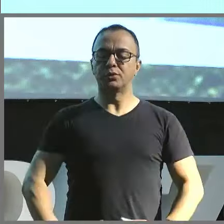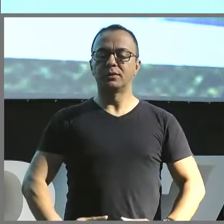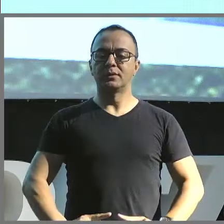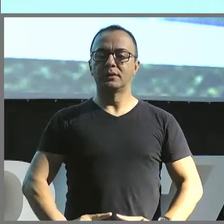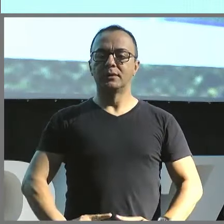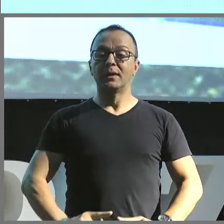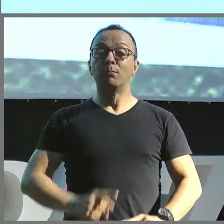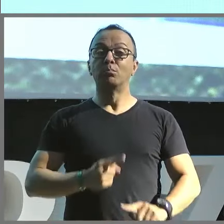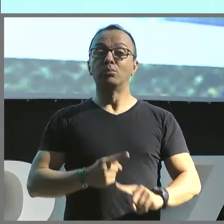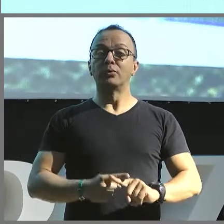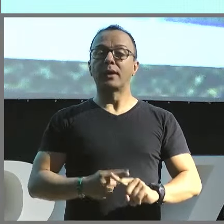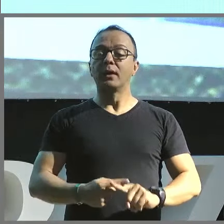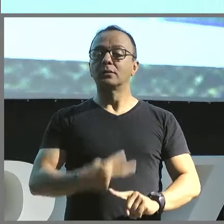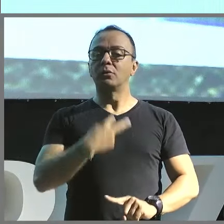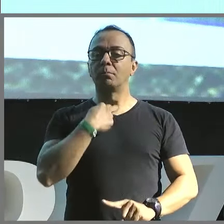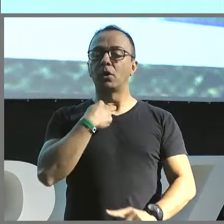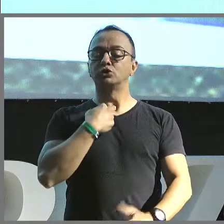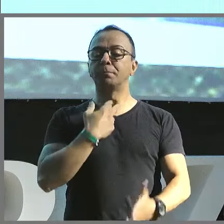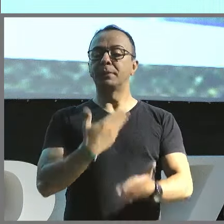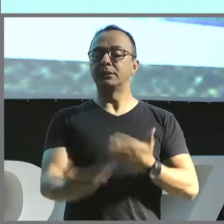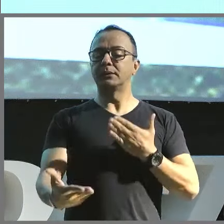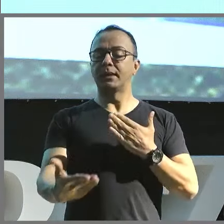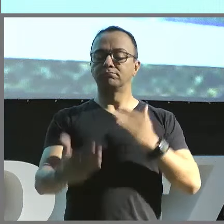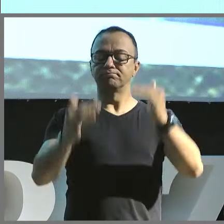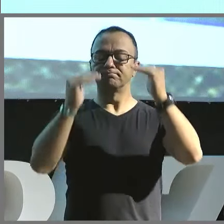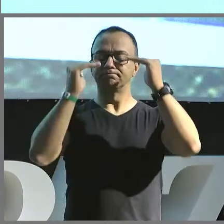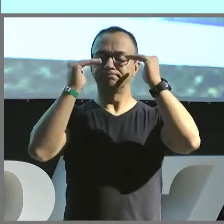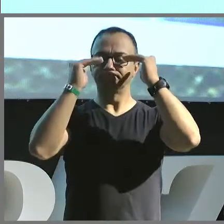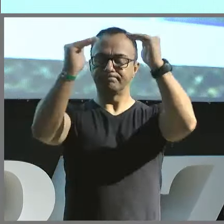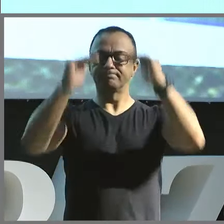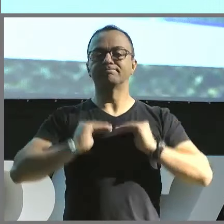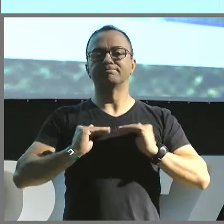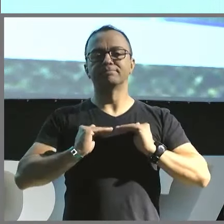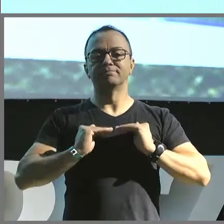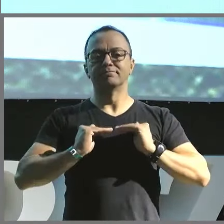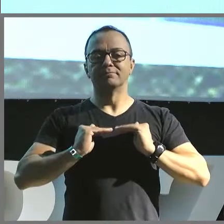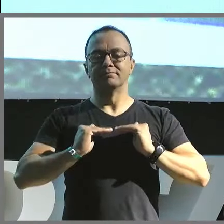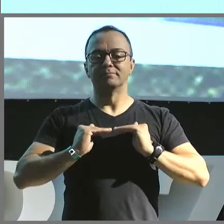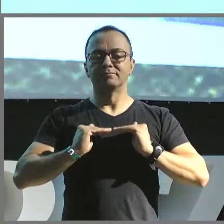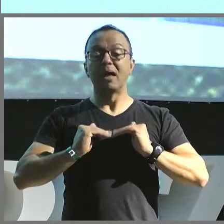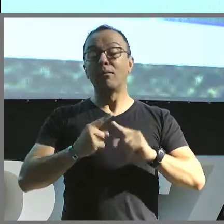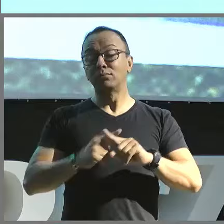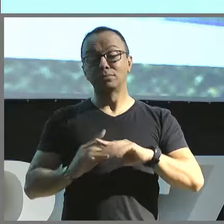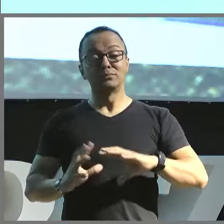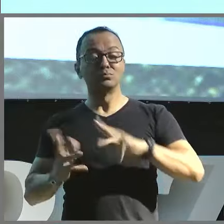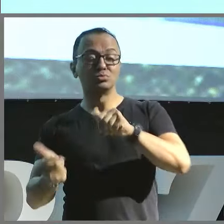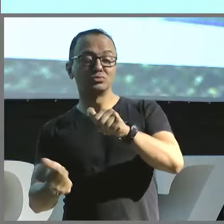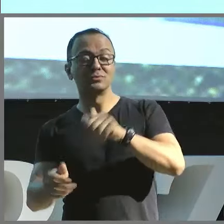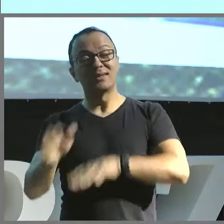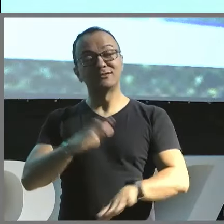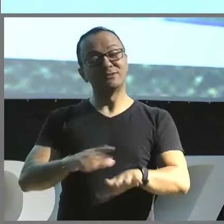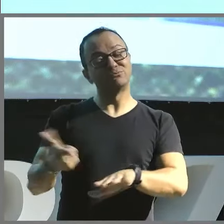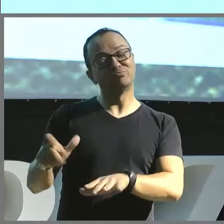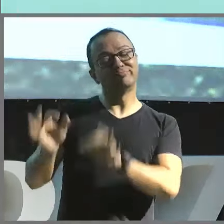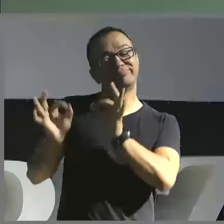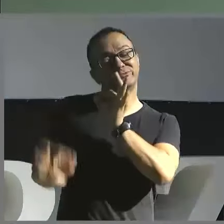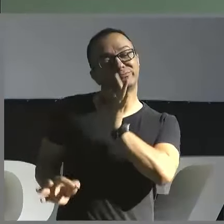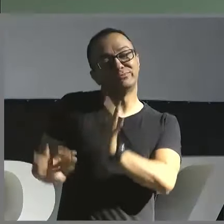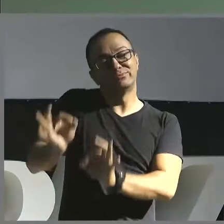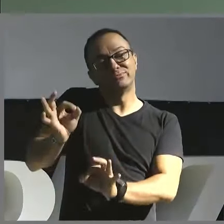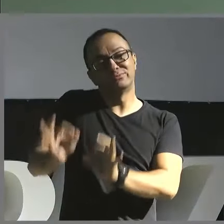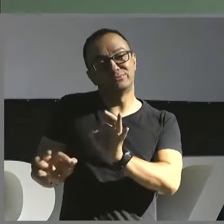a dignidade, a nossa própria dignidade, diante da injustiça, diante